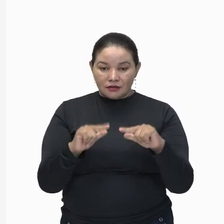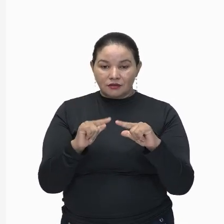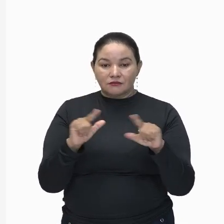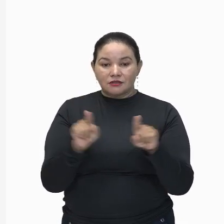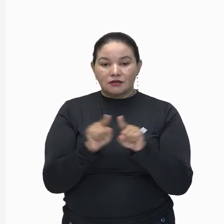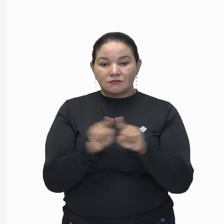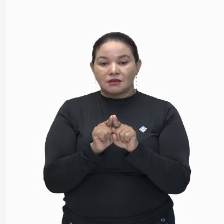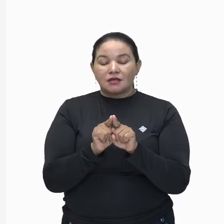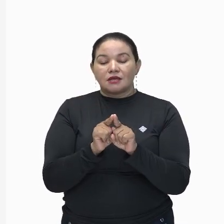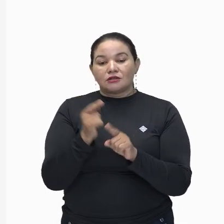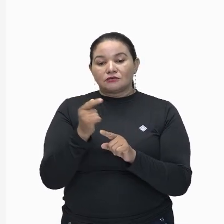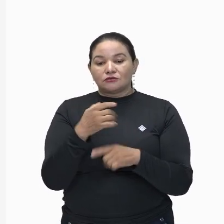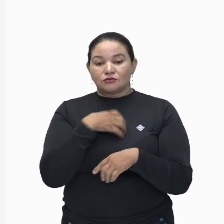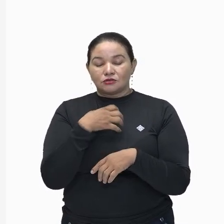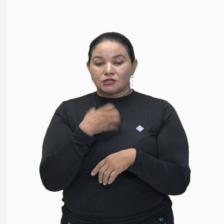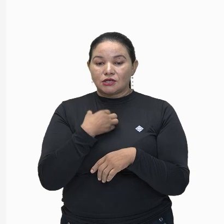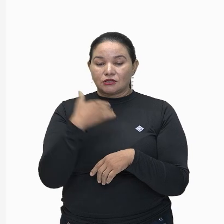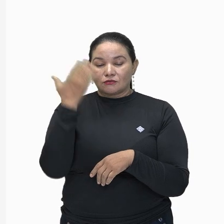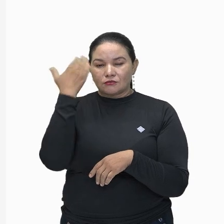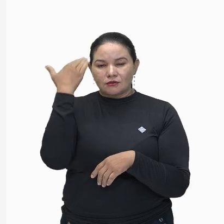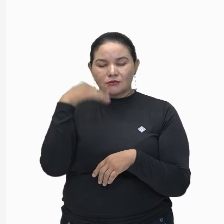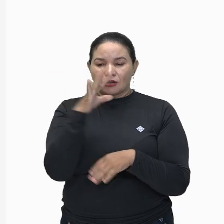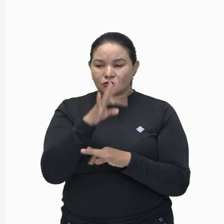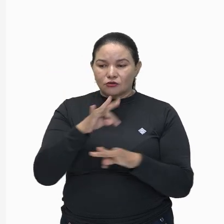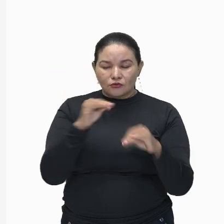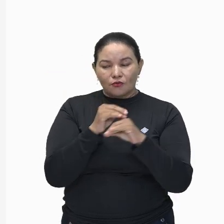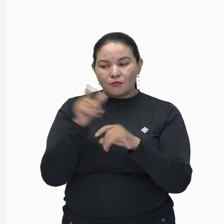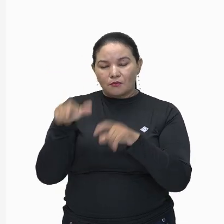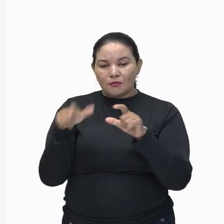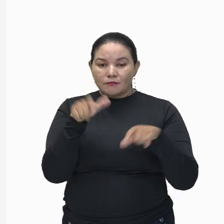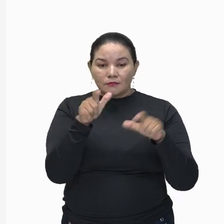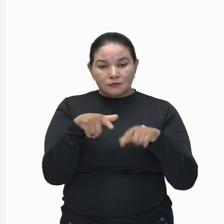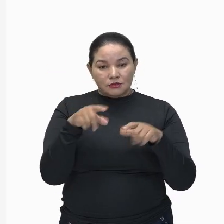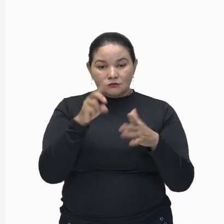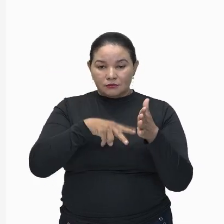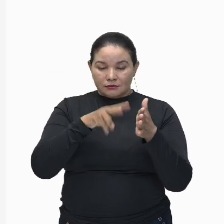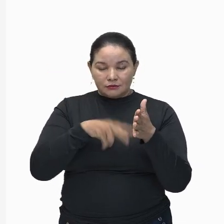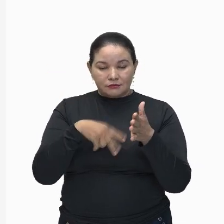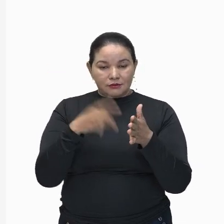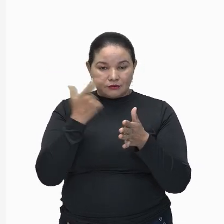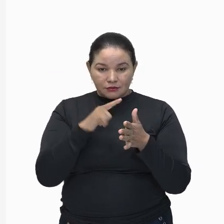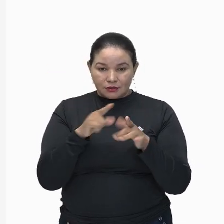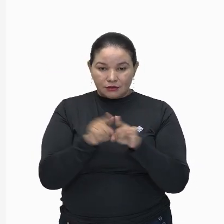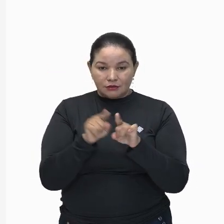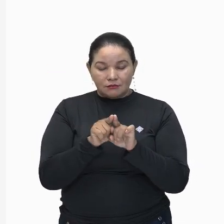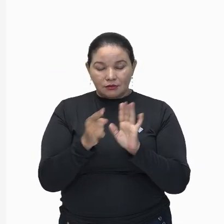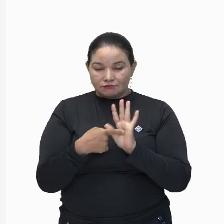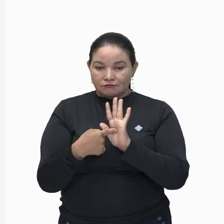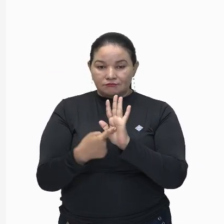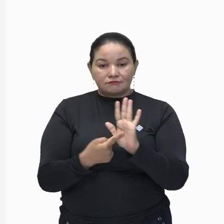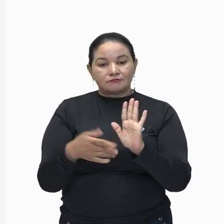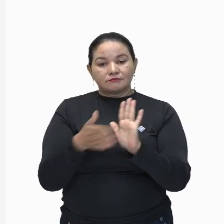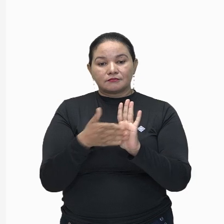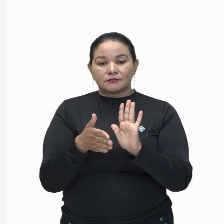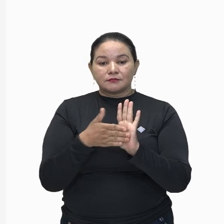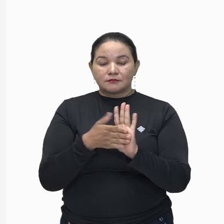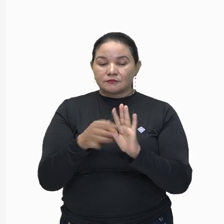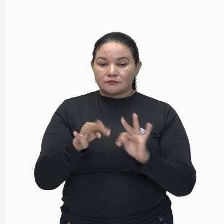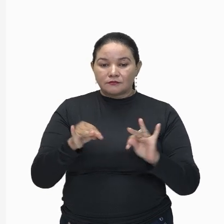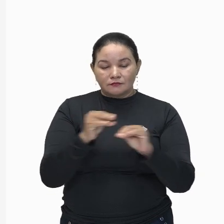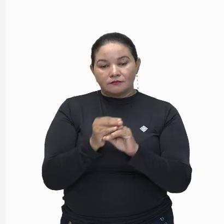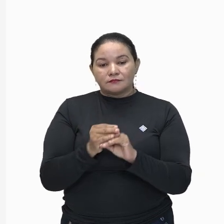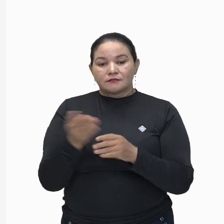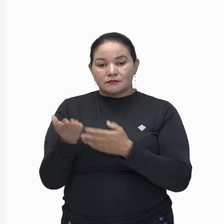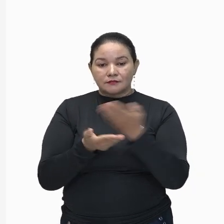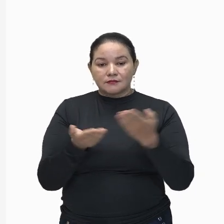forma compreensível para todos os públicos, dependendo do público que ele se propõe a interagir, além